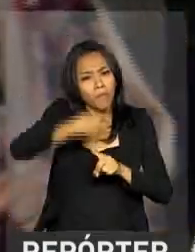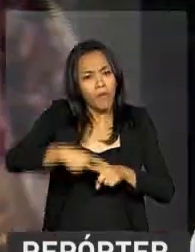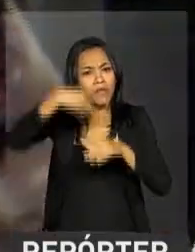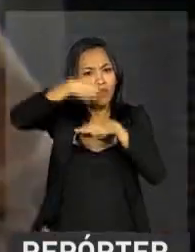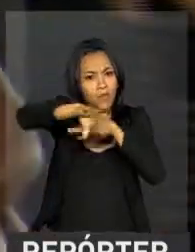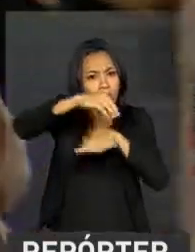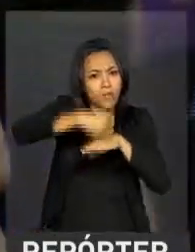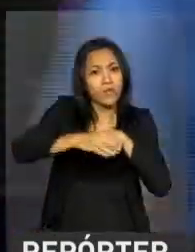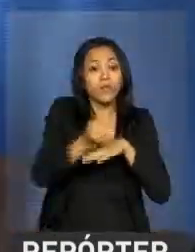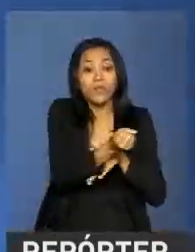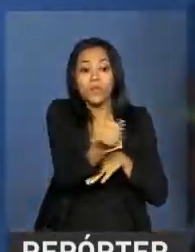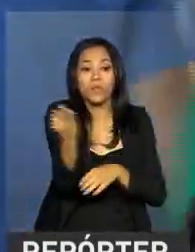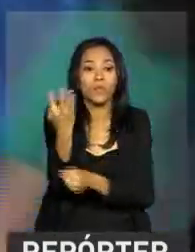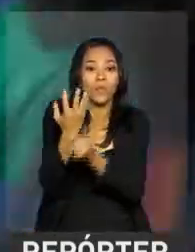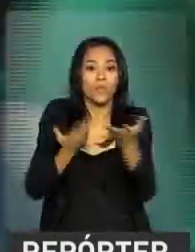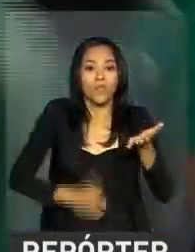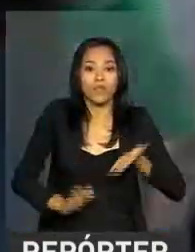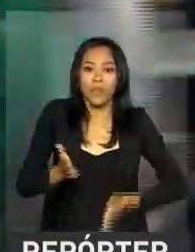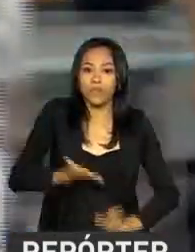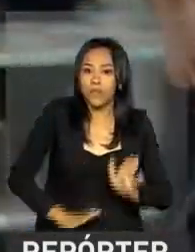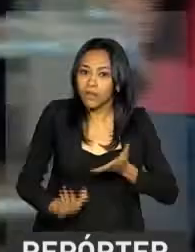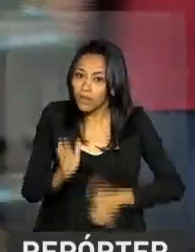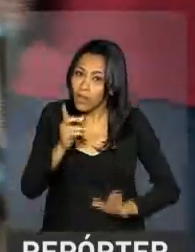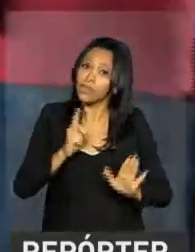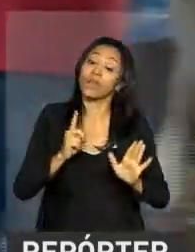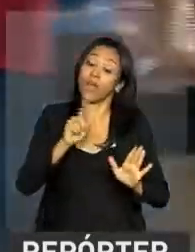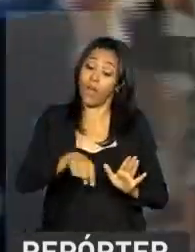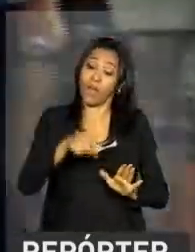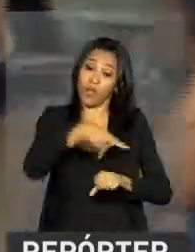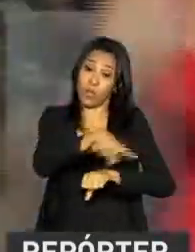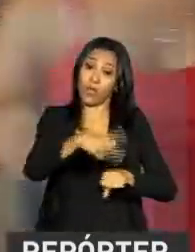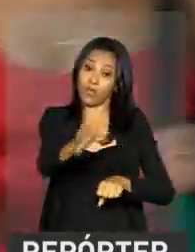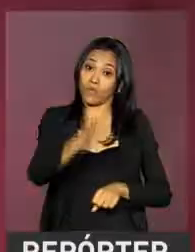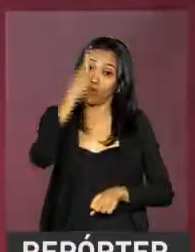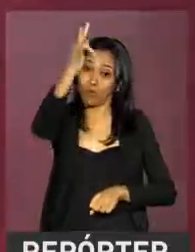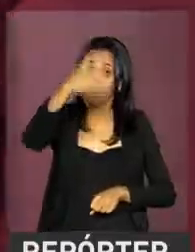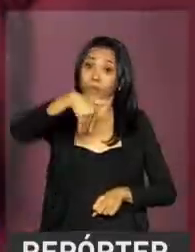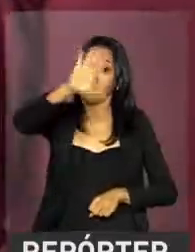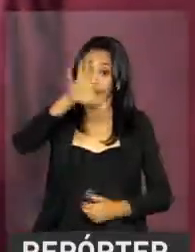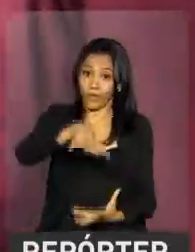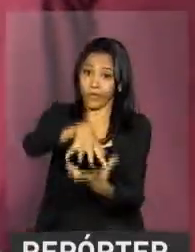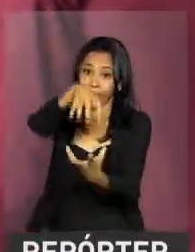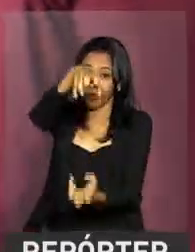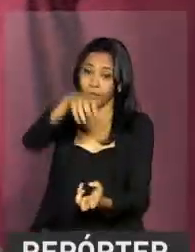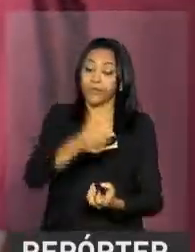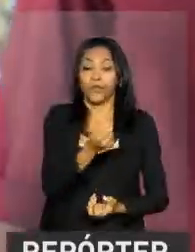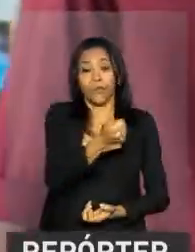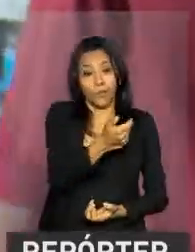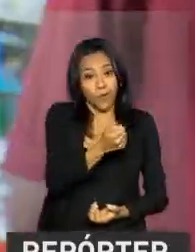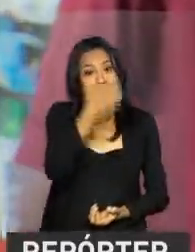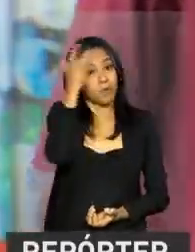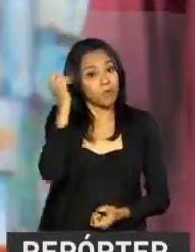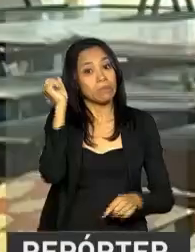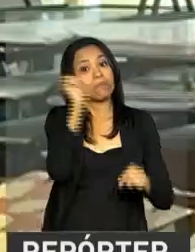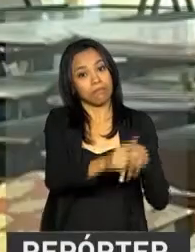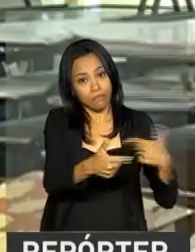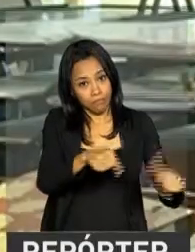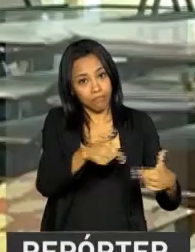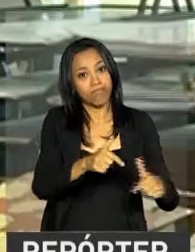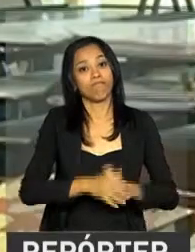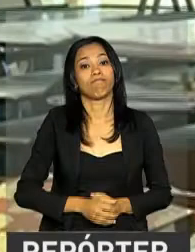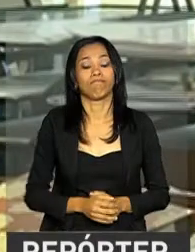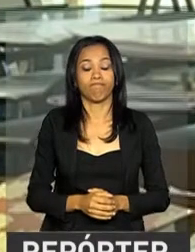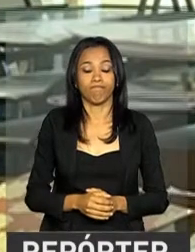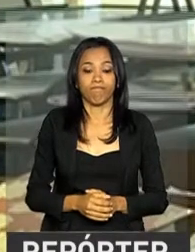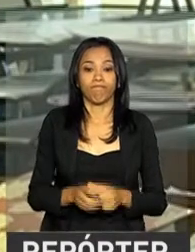número de nascimentos a previsão é de um país no futuro com mais idosos e menos gente no mercado de trabalho cada vez